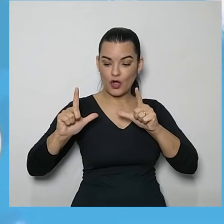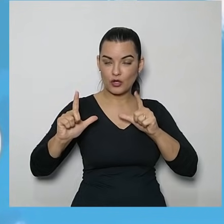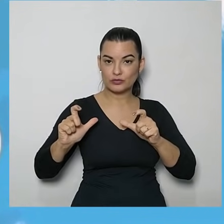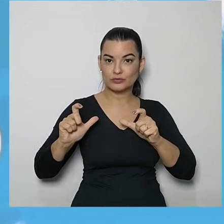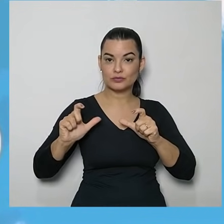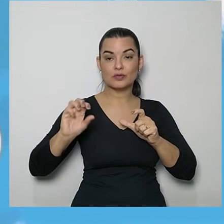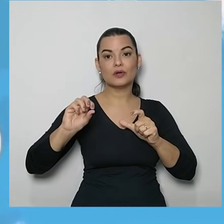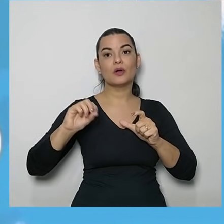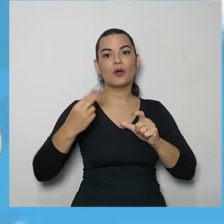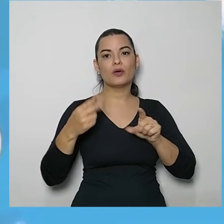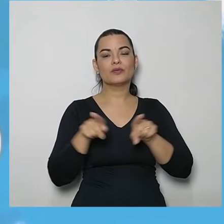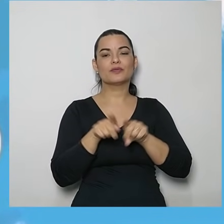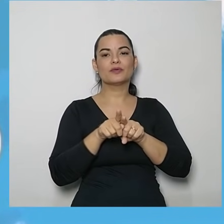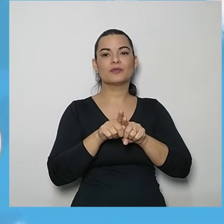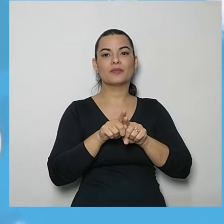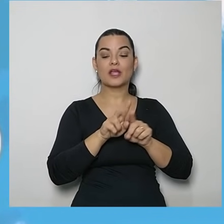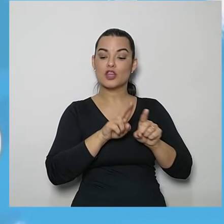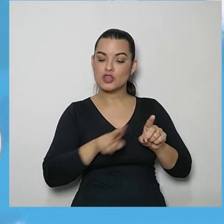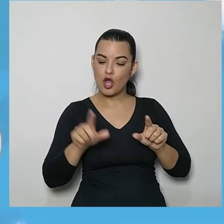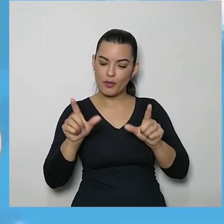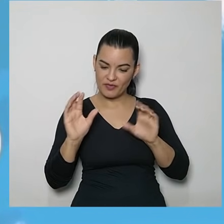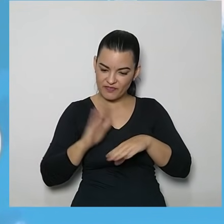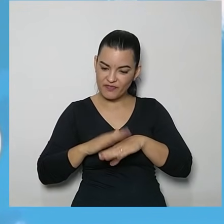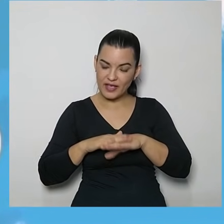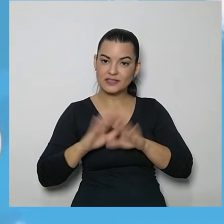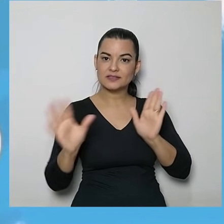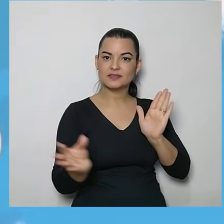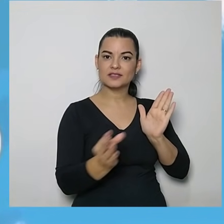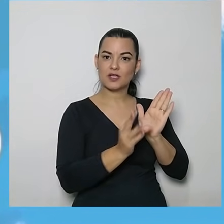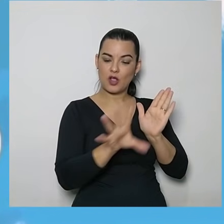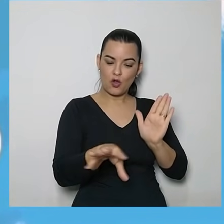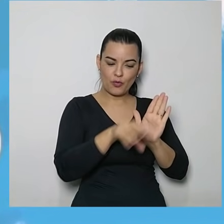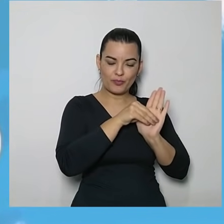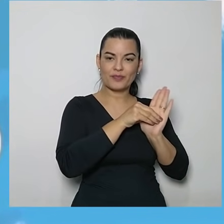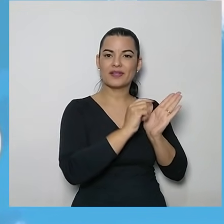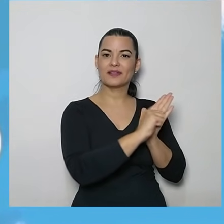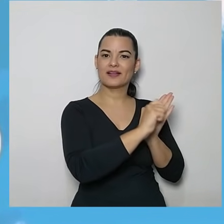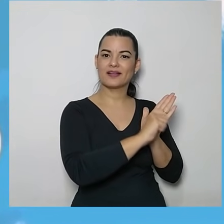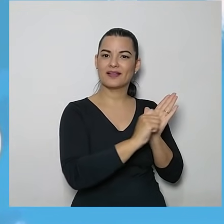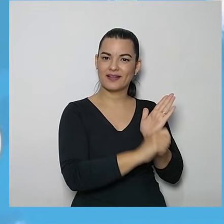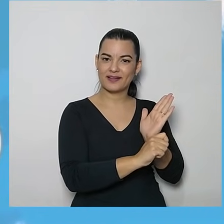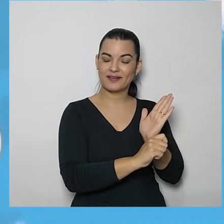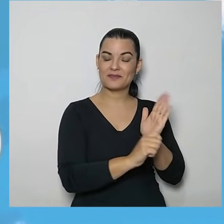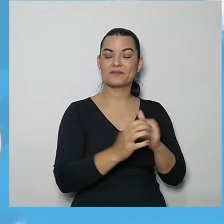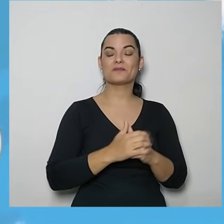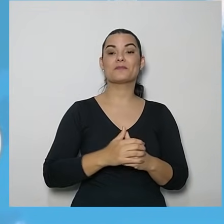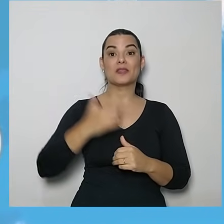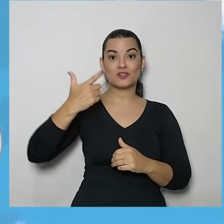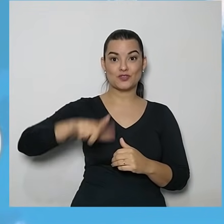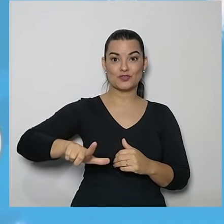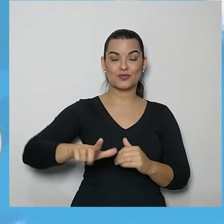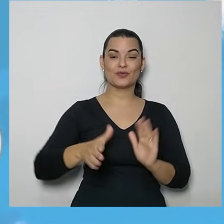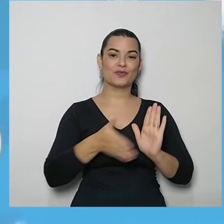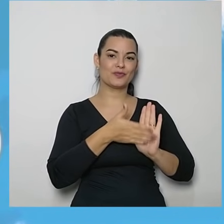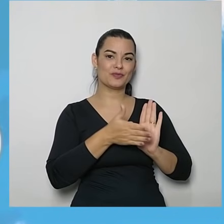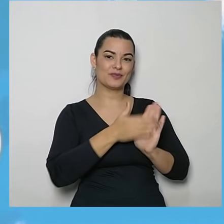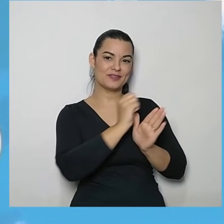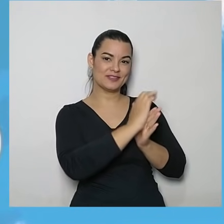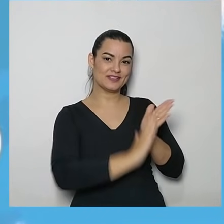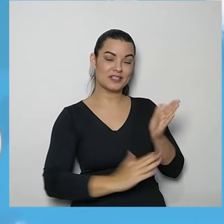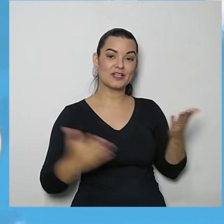móvel no caderno. Vou repetir a proposta. Hoje, na nossa proposta do